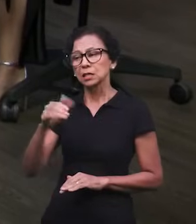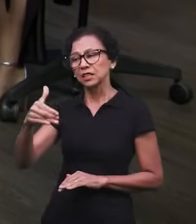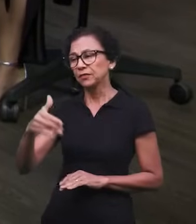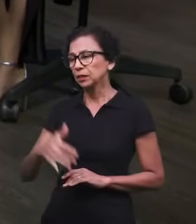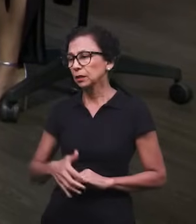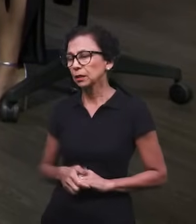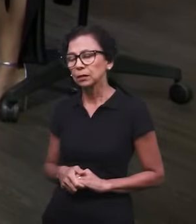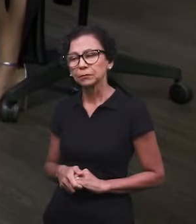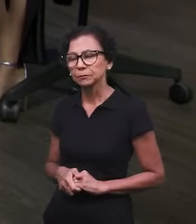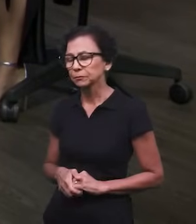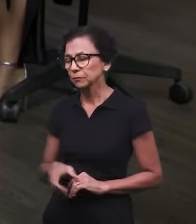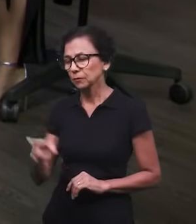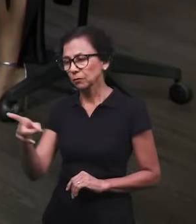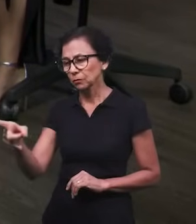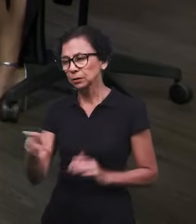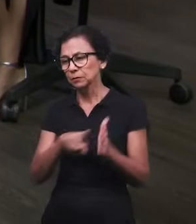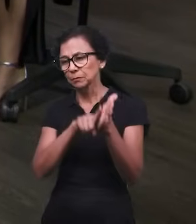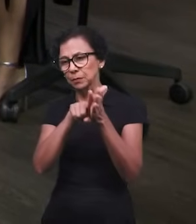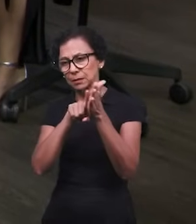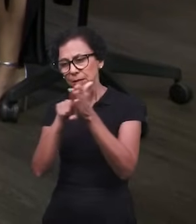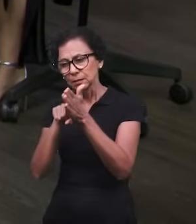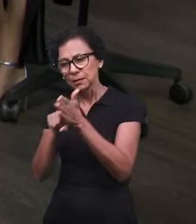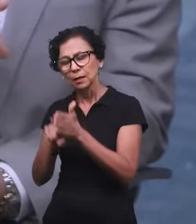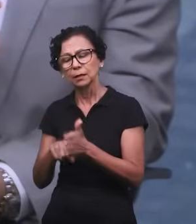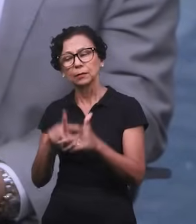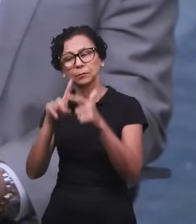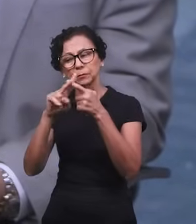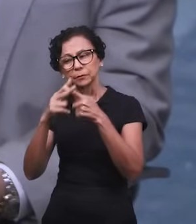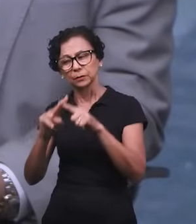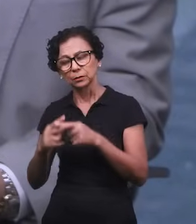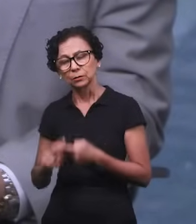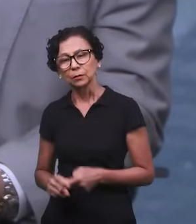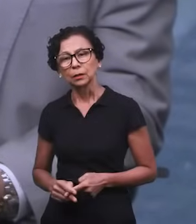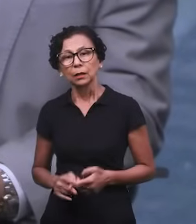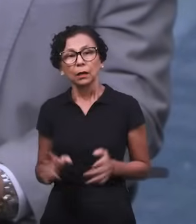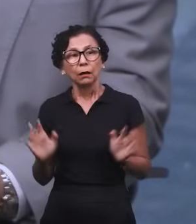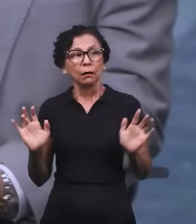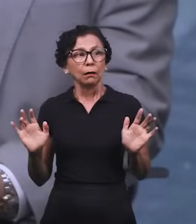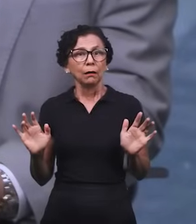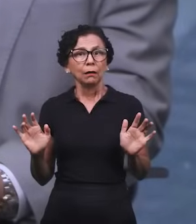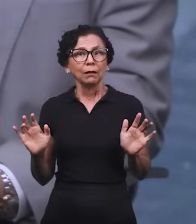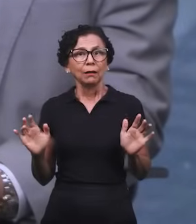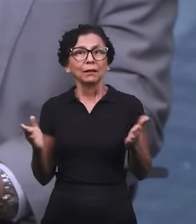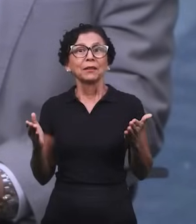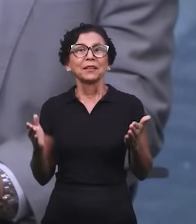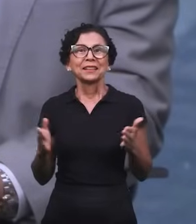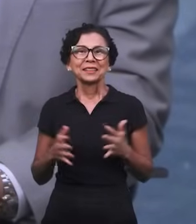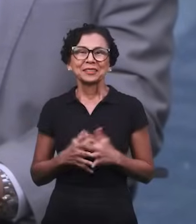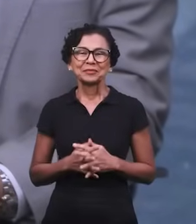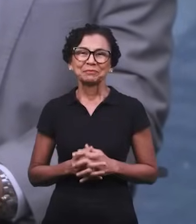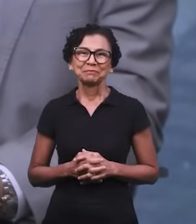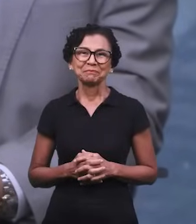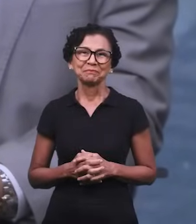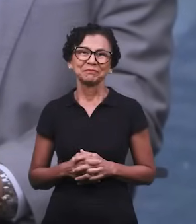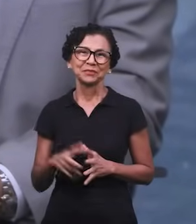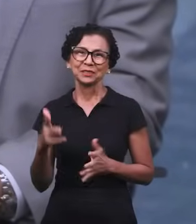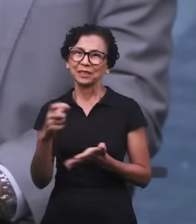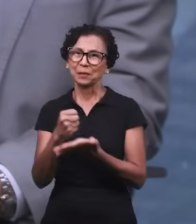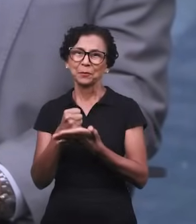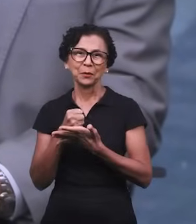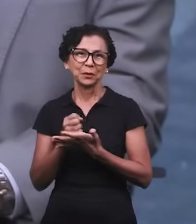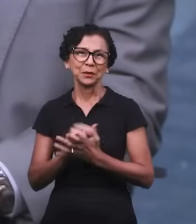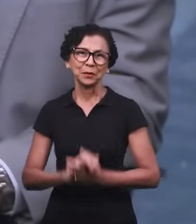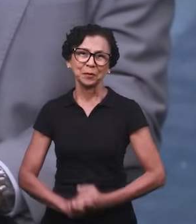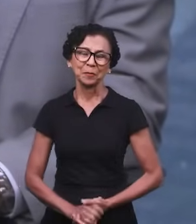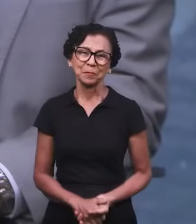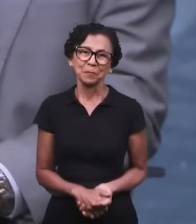E assim, nós temos jovens que estão nos assistindo que estão exatamente para viver esse momento de transição, né? E essa realidade, seria interessante a